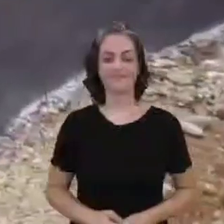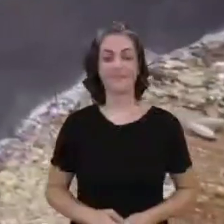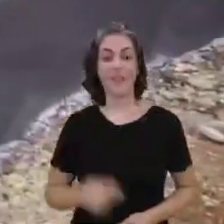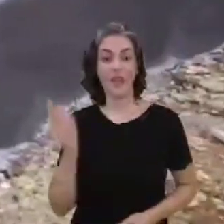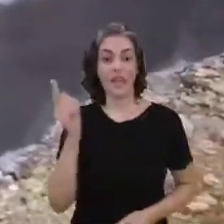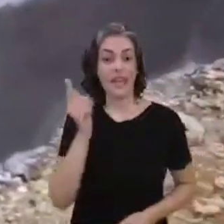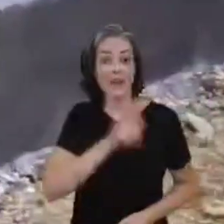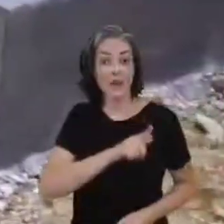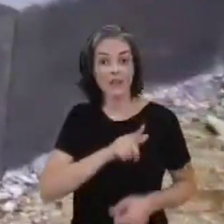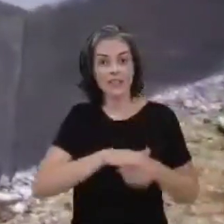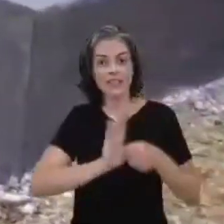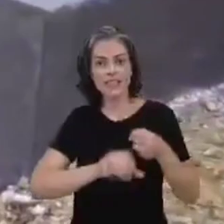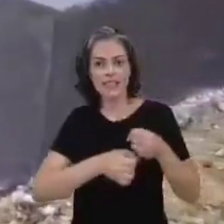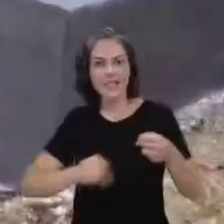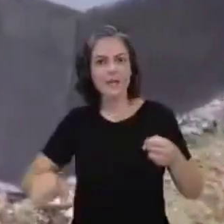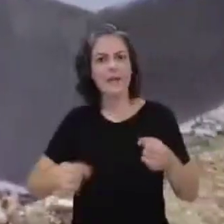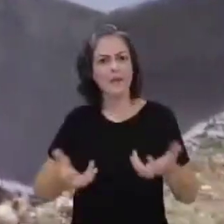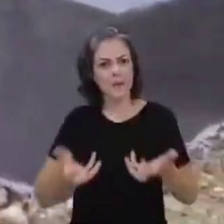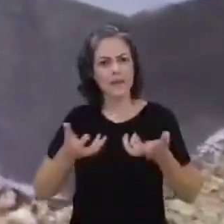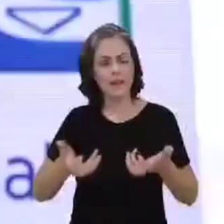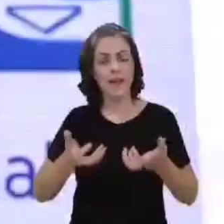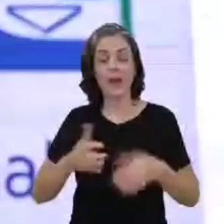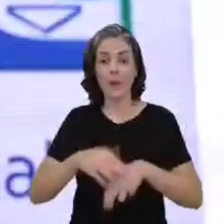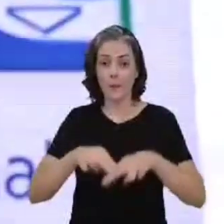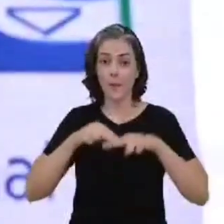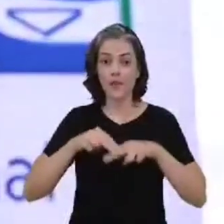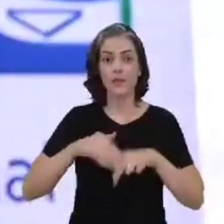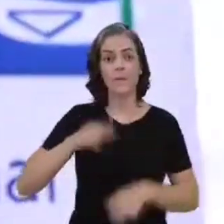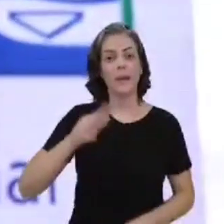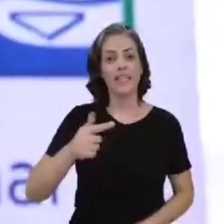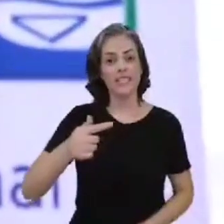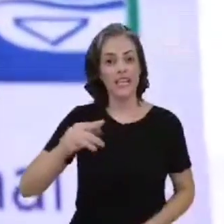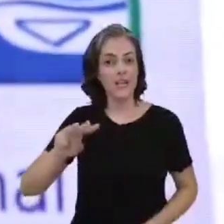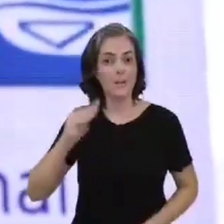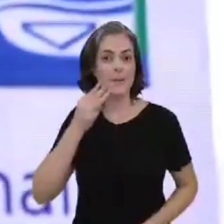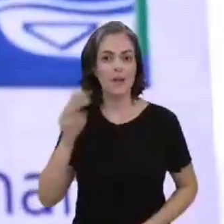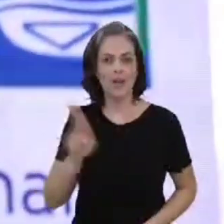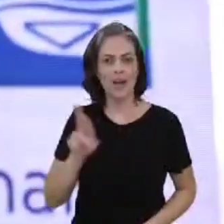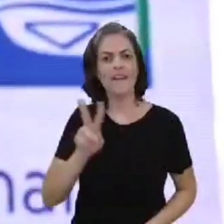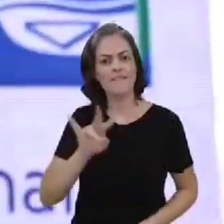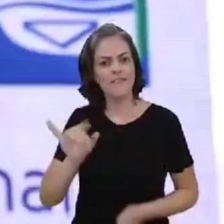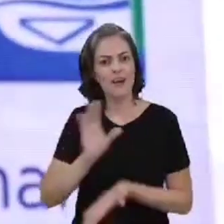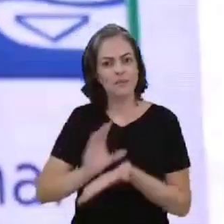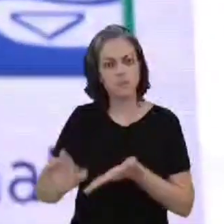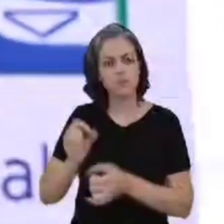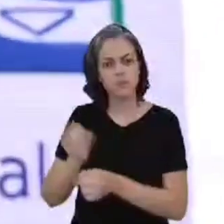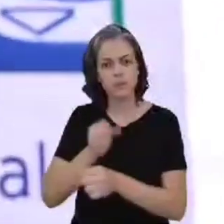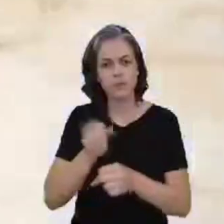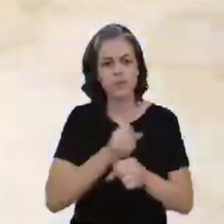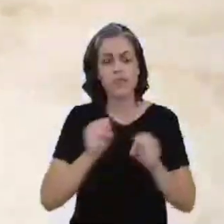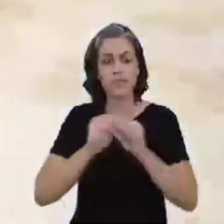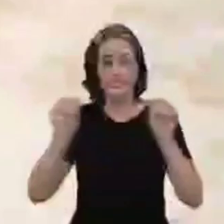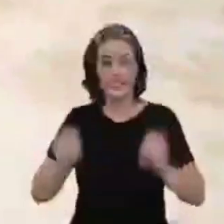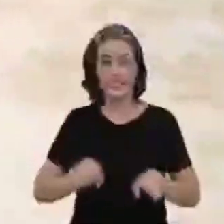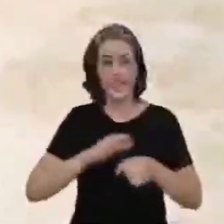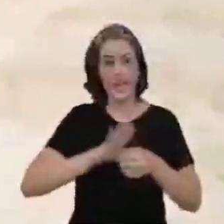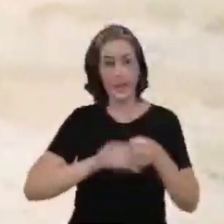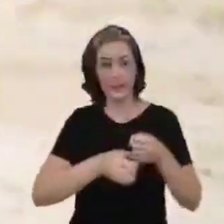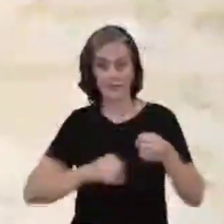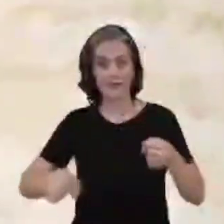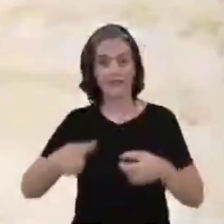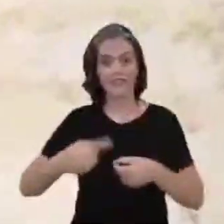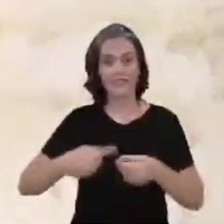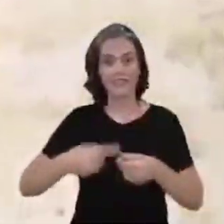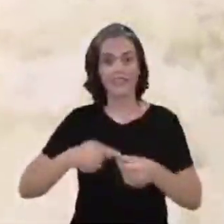busca de levar saneamento básico para milhares de pessoas, mais de 7 milhões de reais vão ser investidos na implantação do sistema de